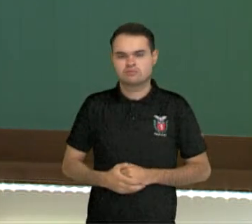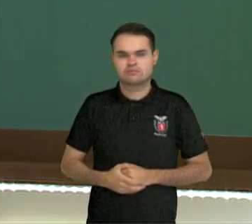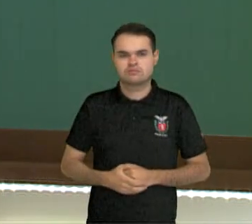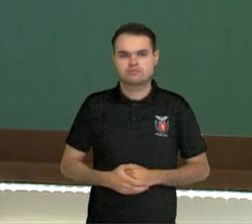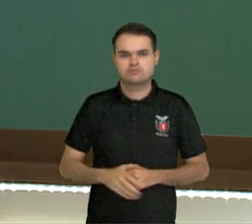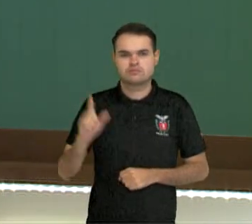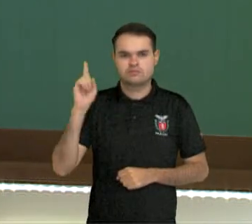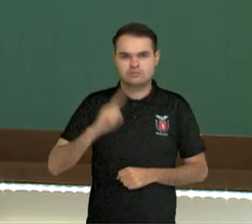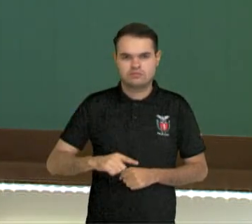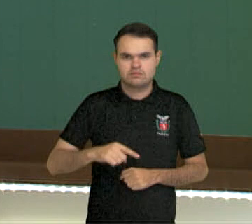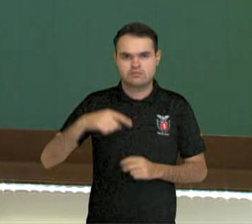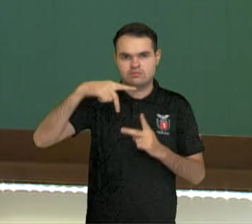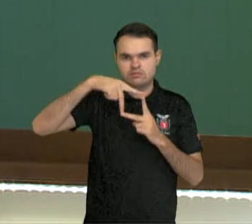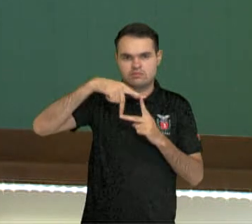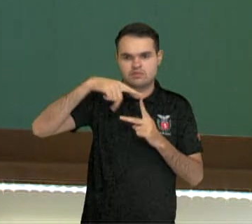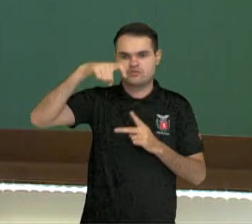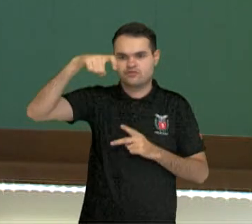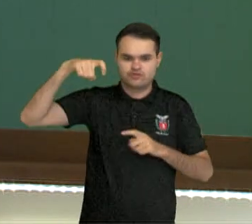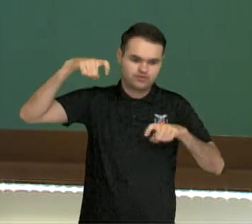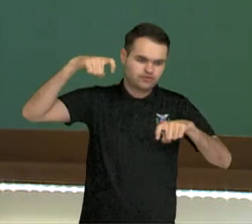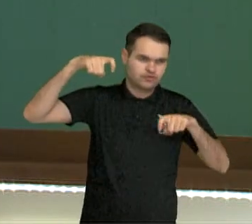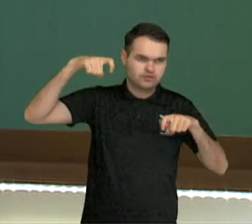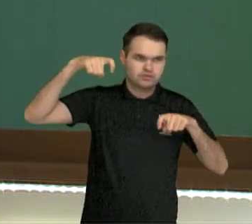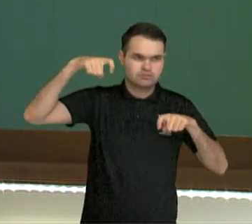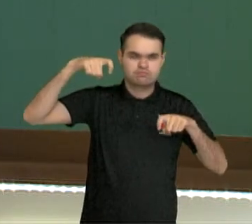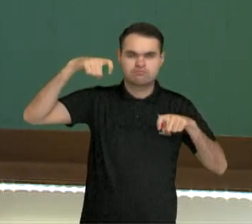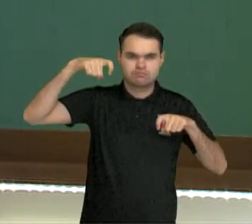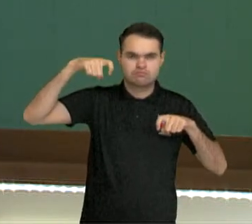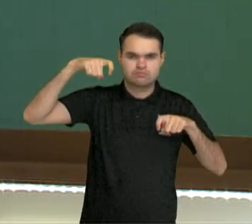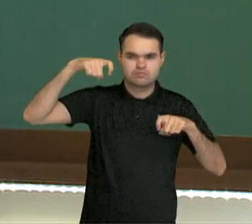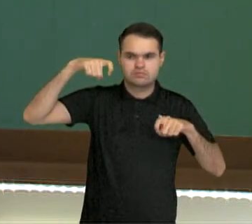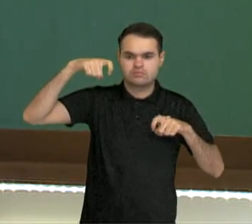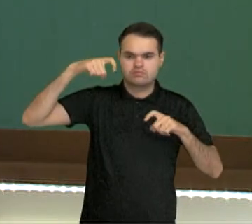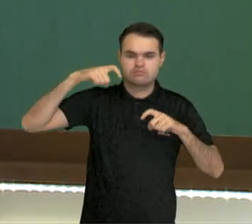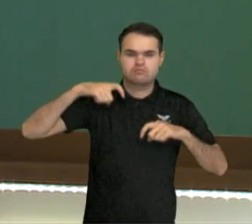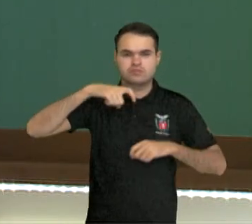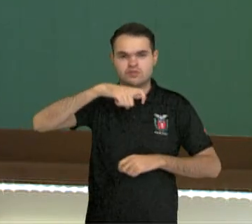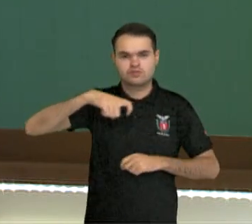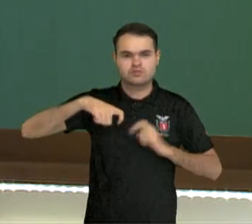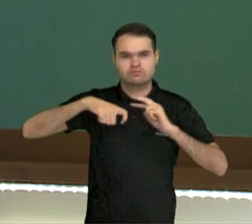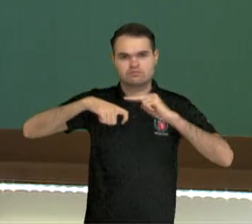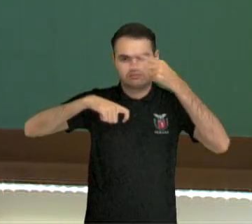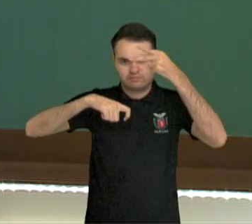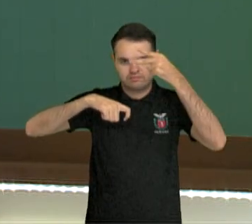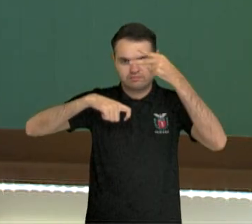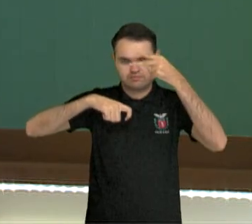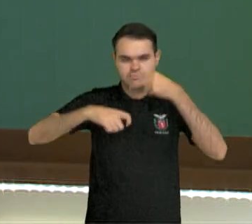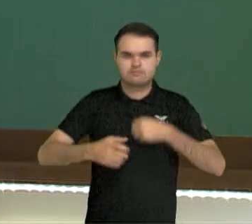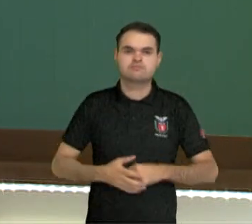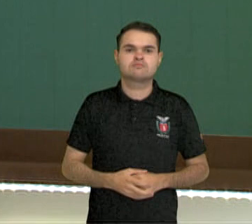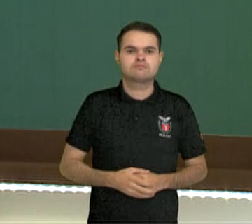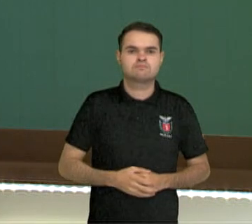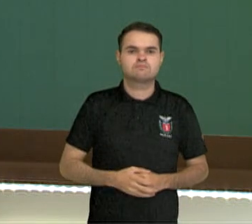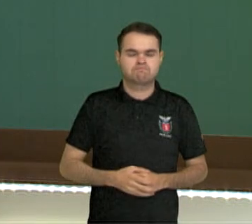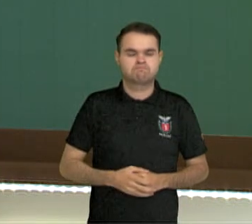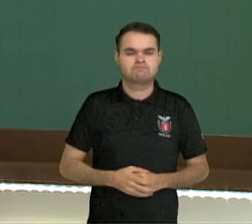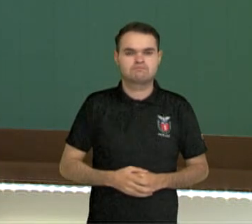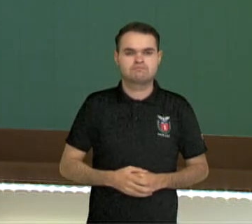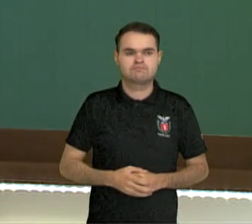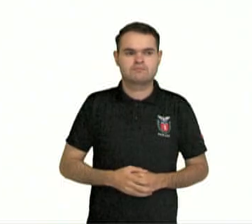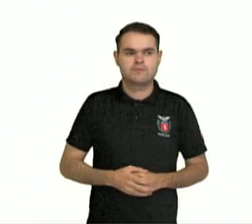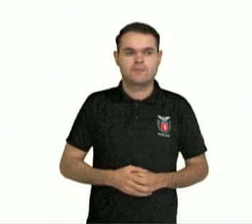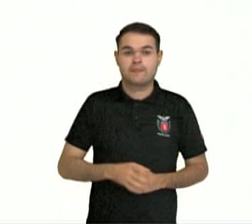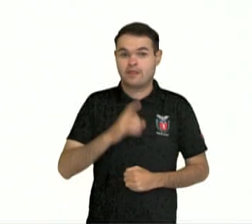é um quadrado de lado x por x. Então, x vezes x, x ao quadrado. Muito bem. A